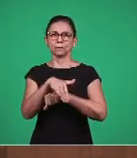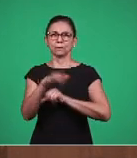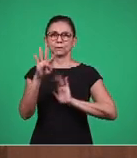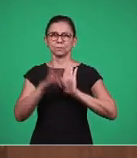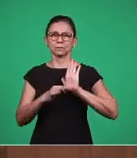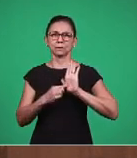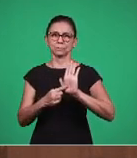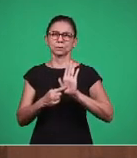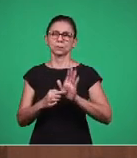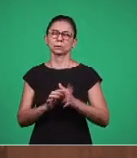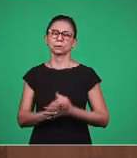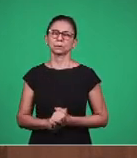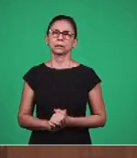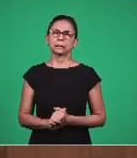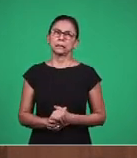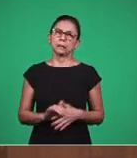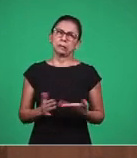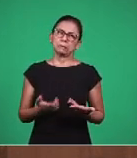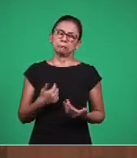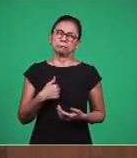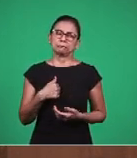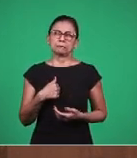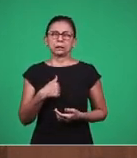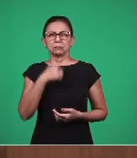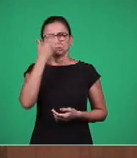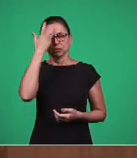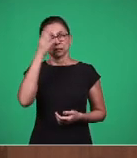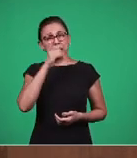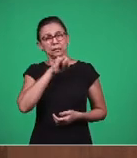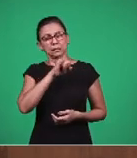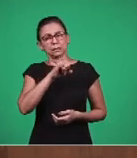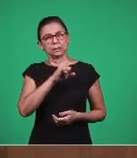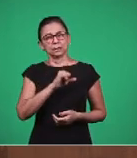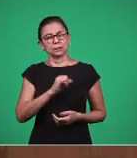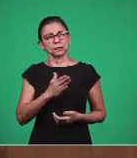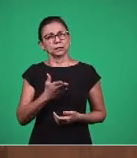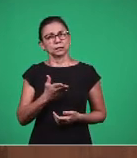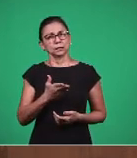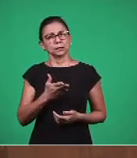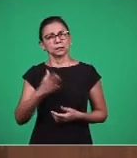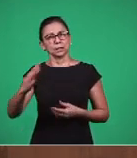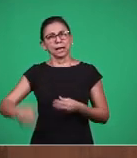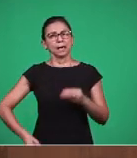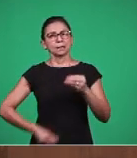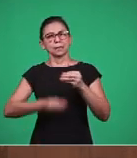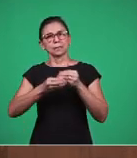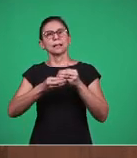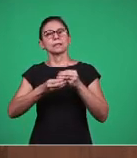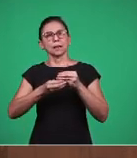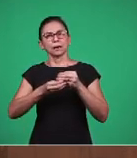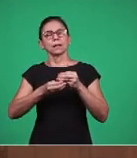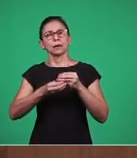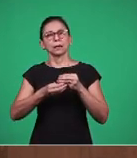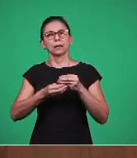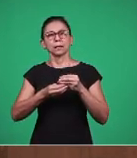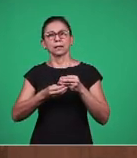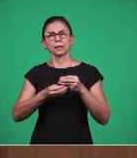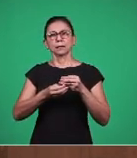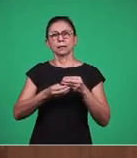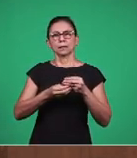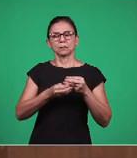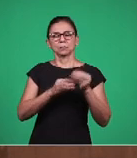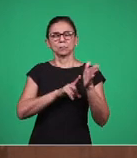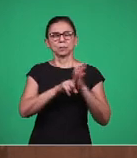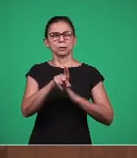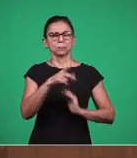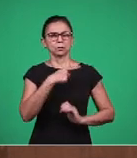sei se caberia uma colocação ainda aqui do pastor Diniz daqui, que tem dado esse assunto sobre